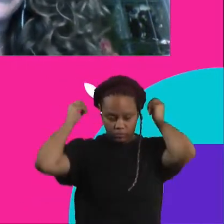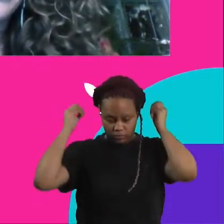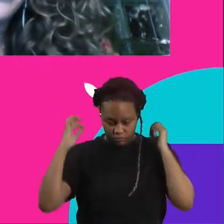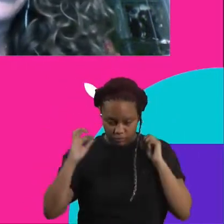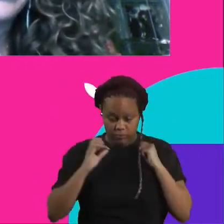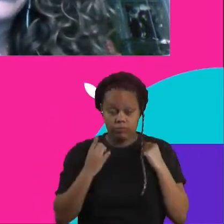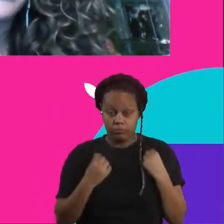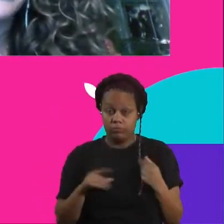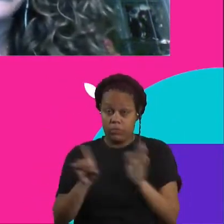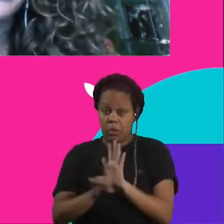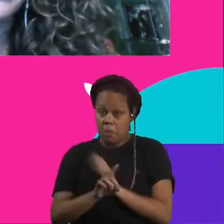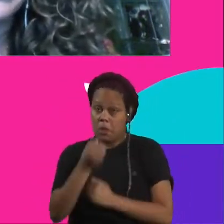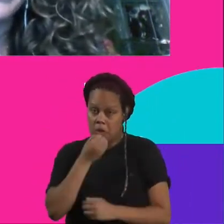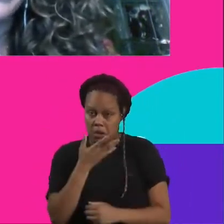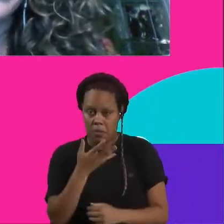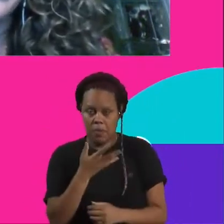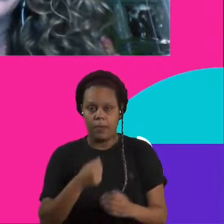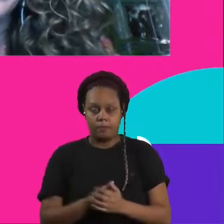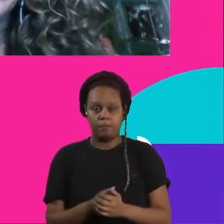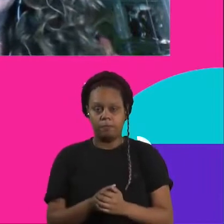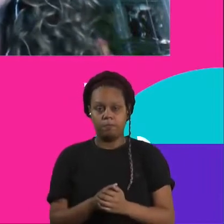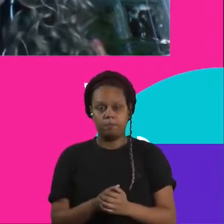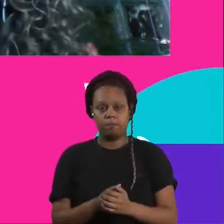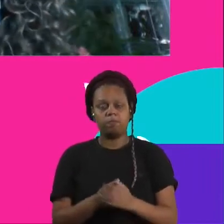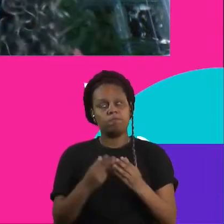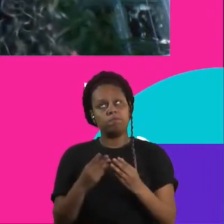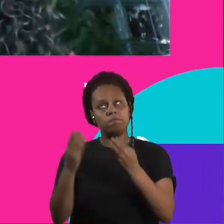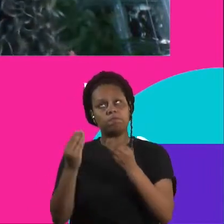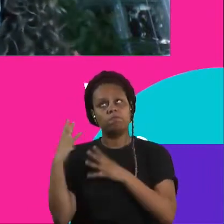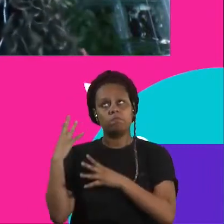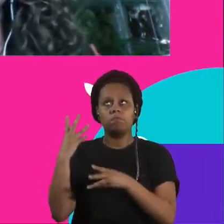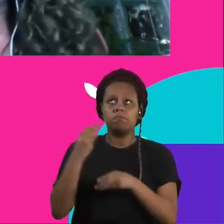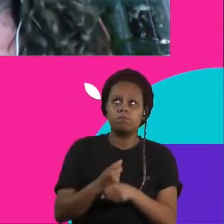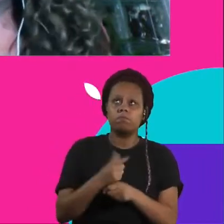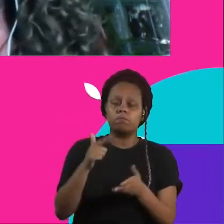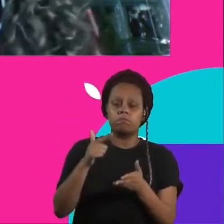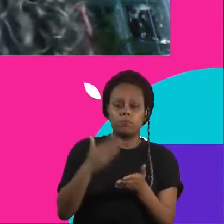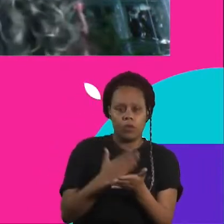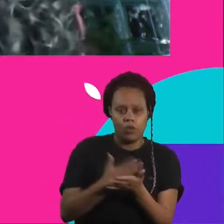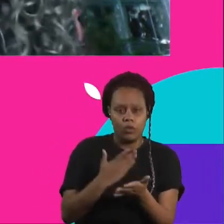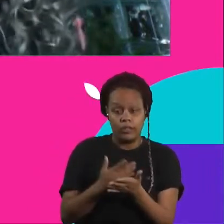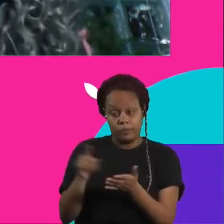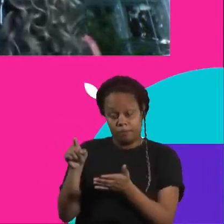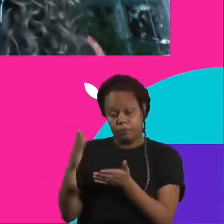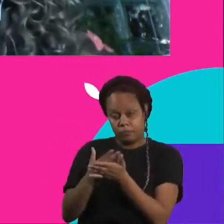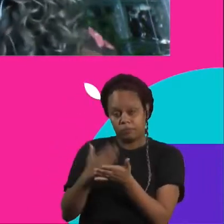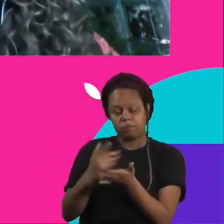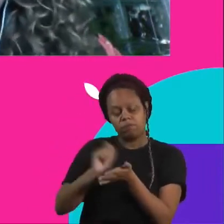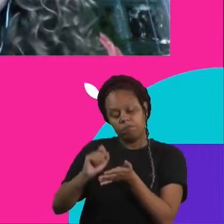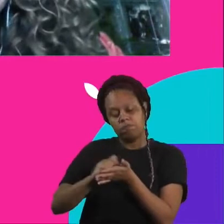pergunta, e na verdade é muito da reflexão que eu trouxe no próprio livro, né, de como tu comentou. O Rastreável, eu escrevi